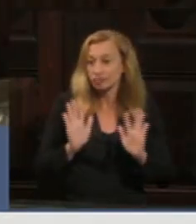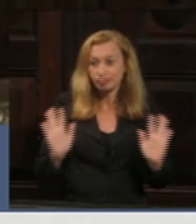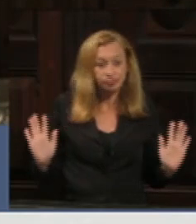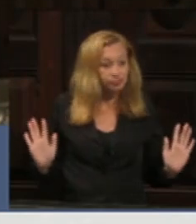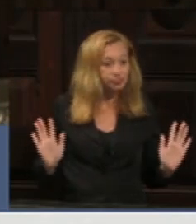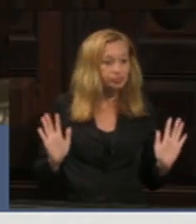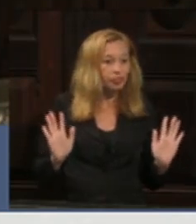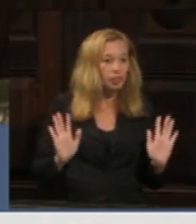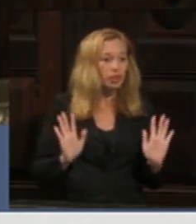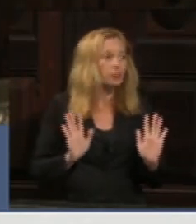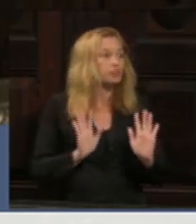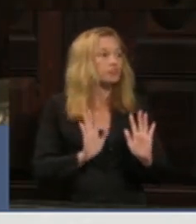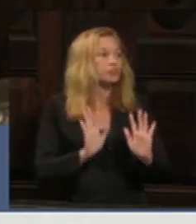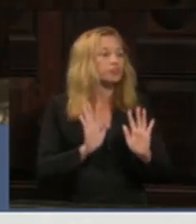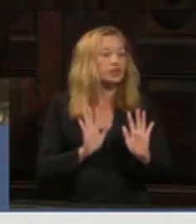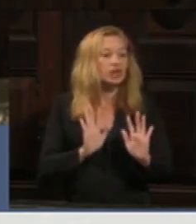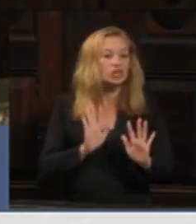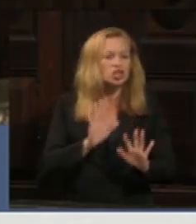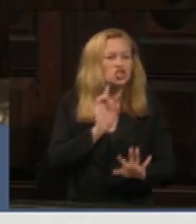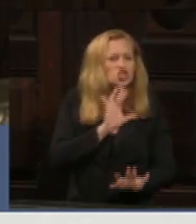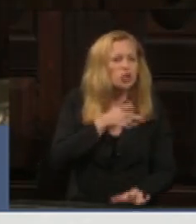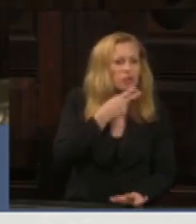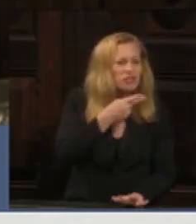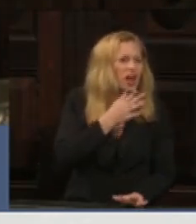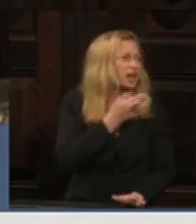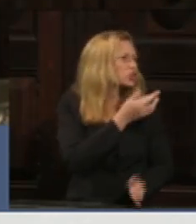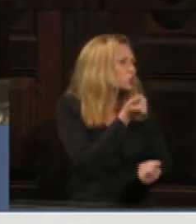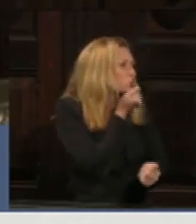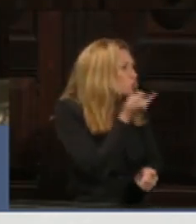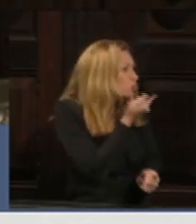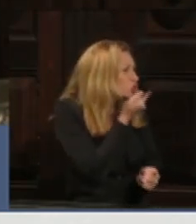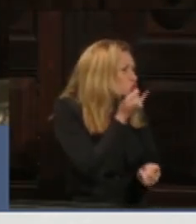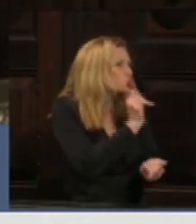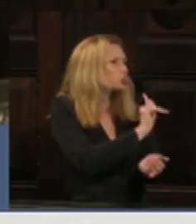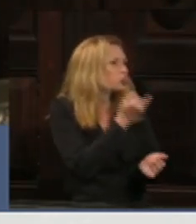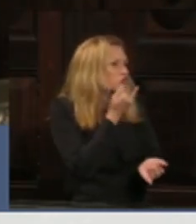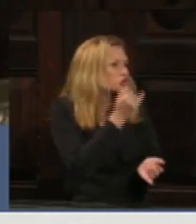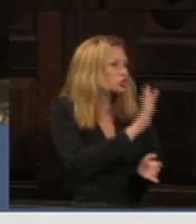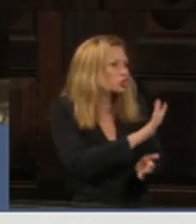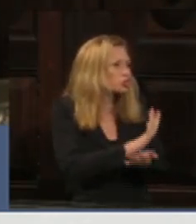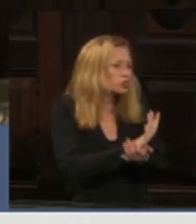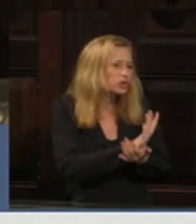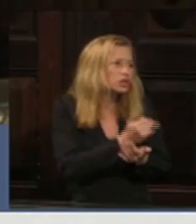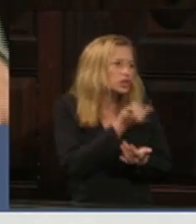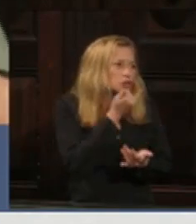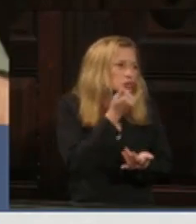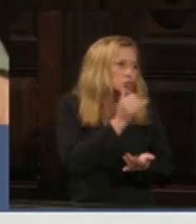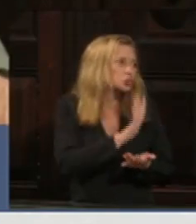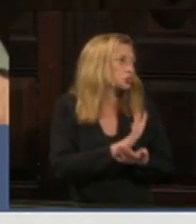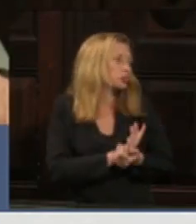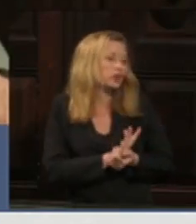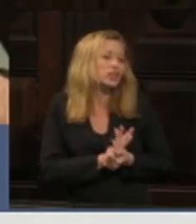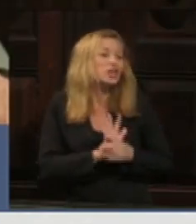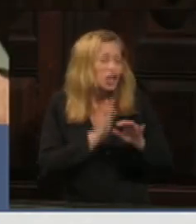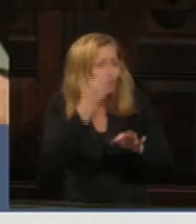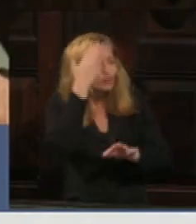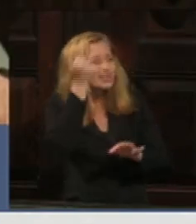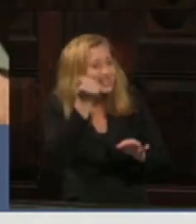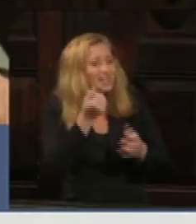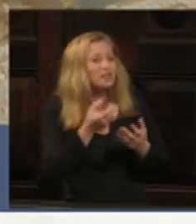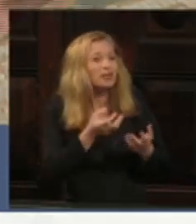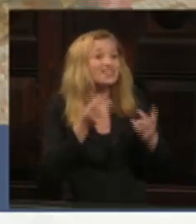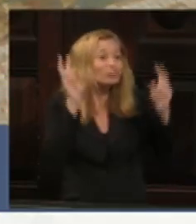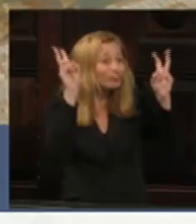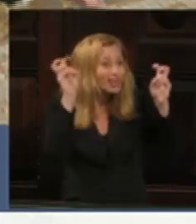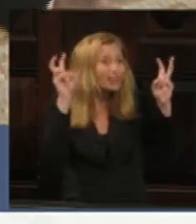para colaborar com o meu amigo aqui, peço desculpa, deputada Marina. Já estou Mas com a que luz verde há esse- 5 minutos. Eu sei, deputado, mas esse tema é